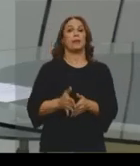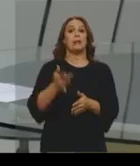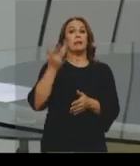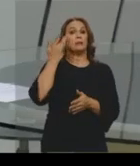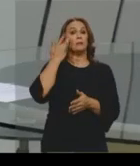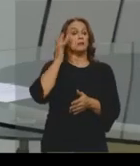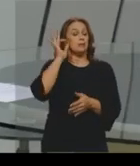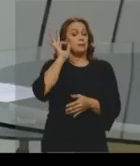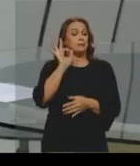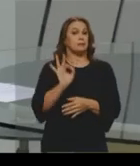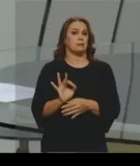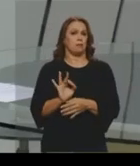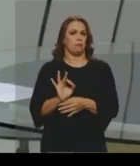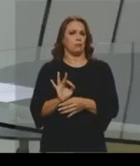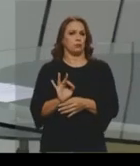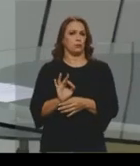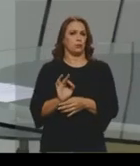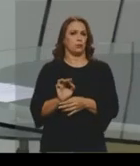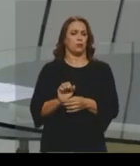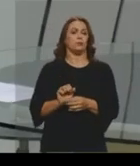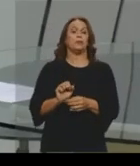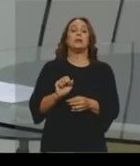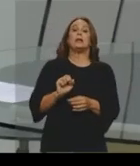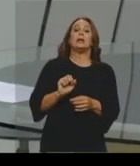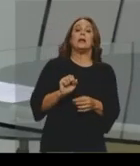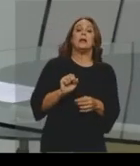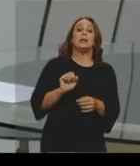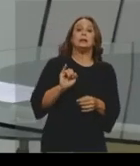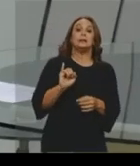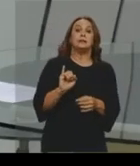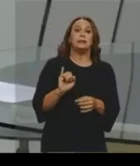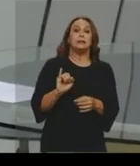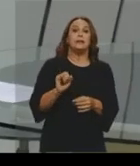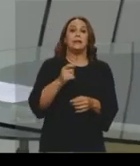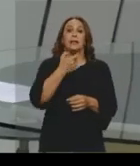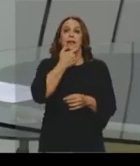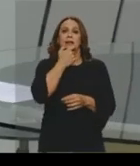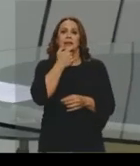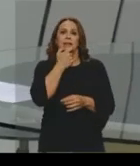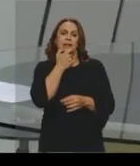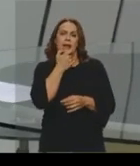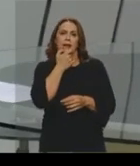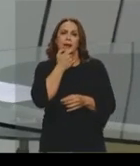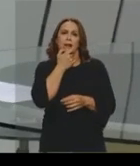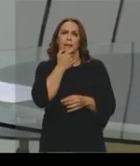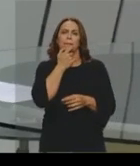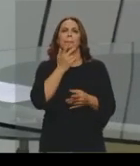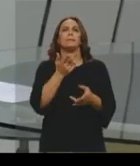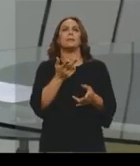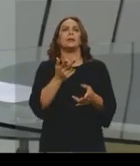motivadores para a sua saída da União Europeia. A questão perpassa muito mais por